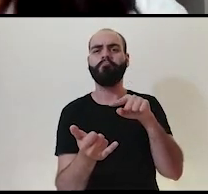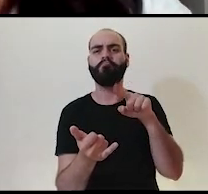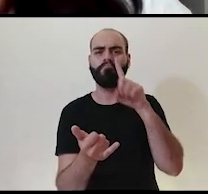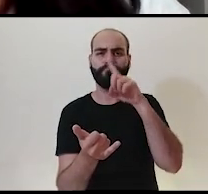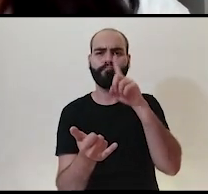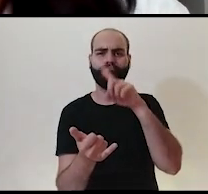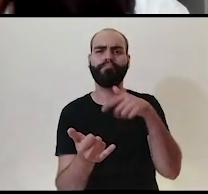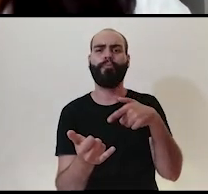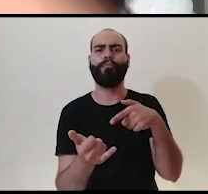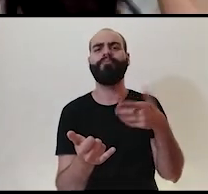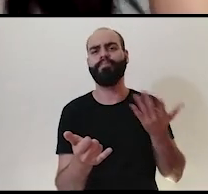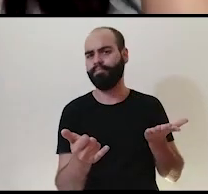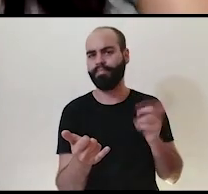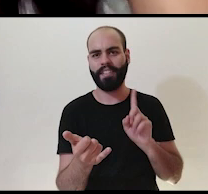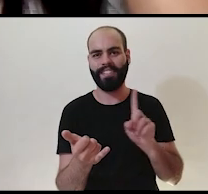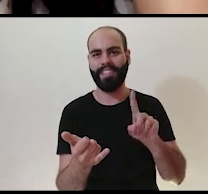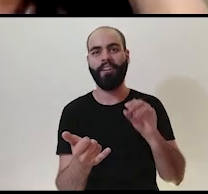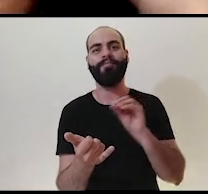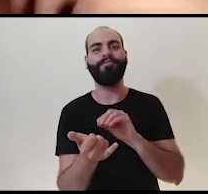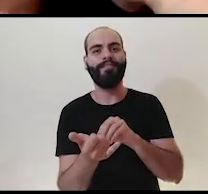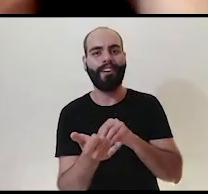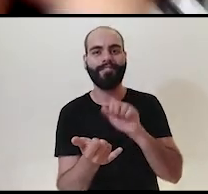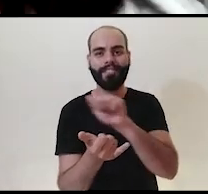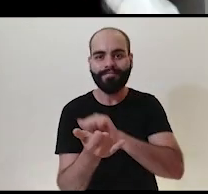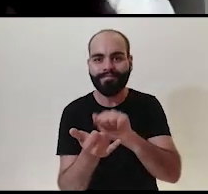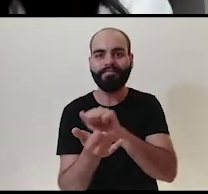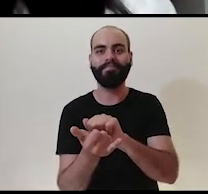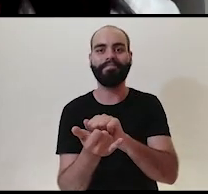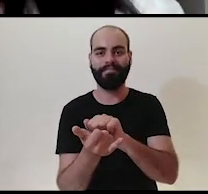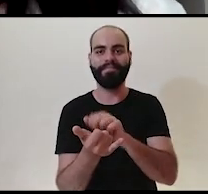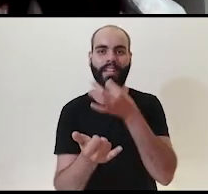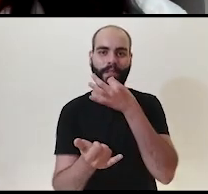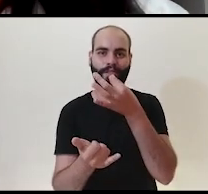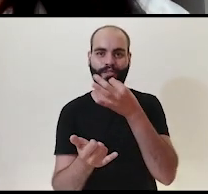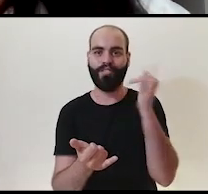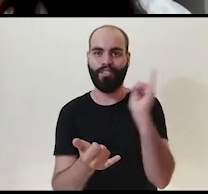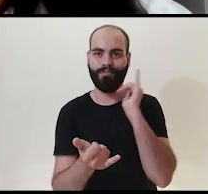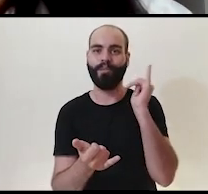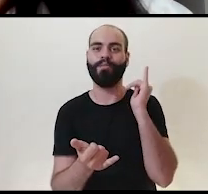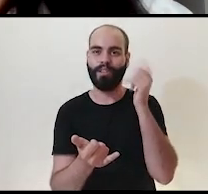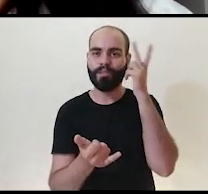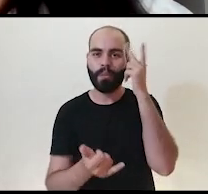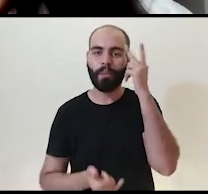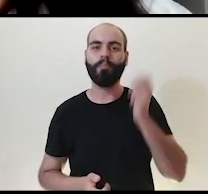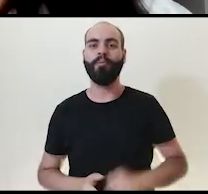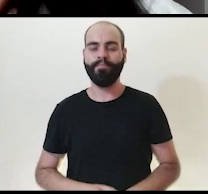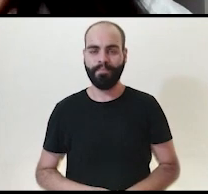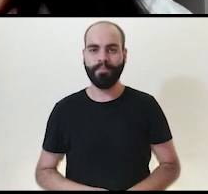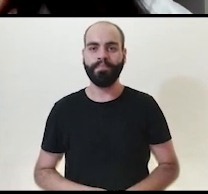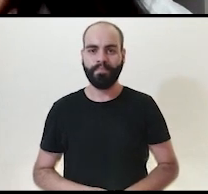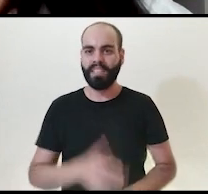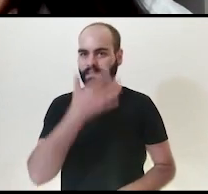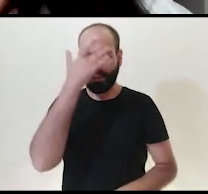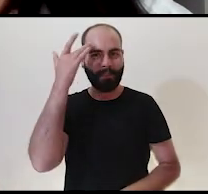para trás, eu falei, nossa, eu não sabia dessa dica. E é uma dica muito importante. E é muito comum, né? A gente não, as pessoas